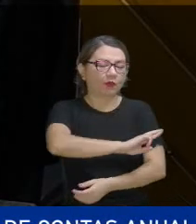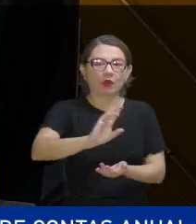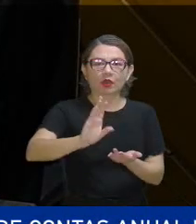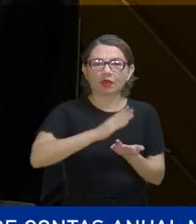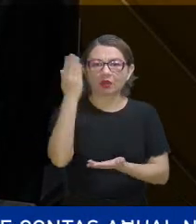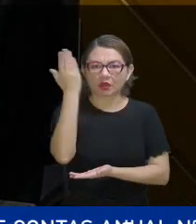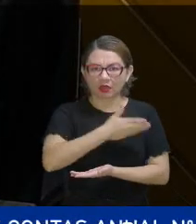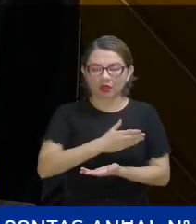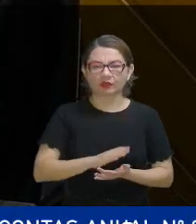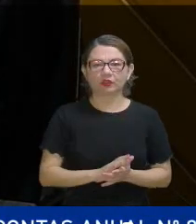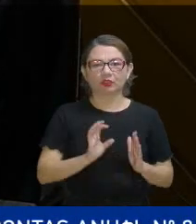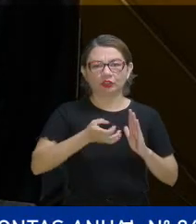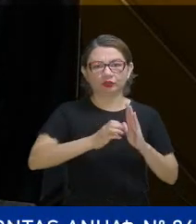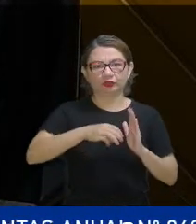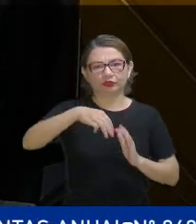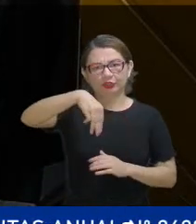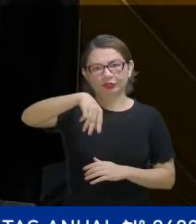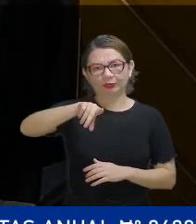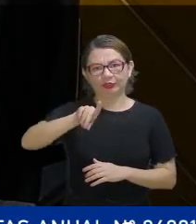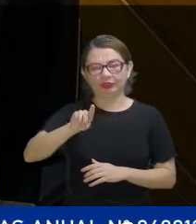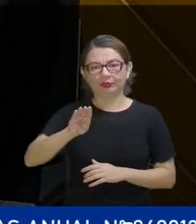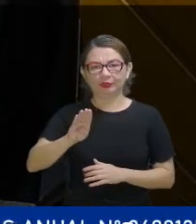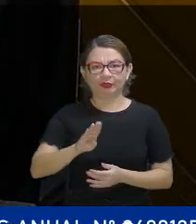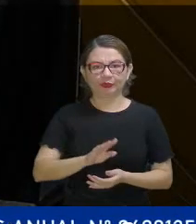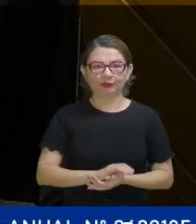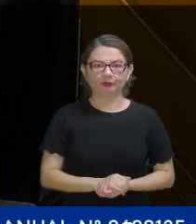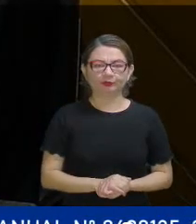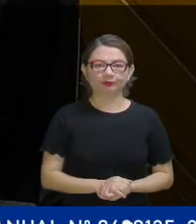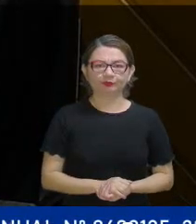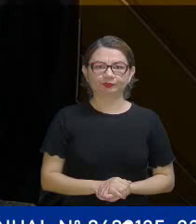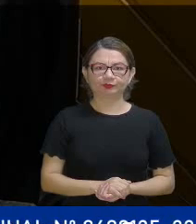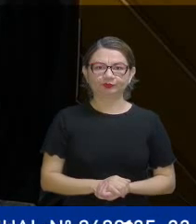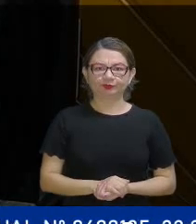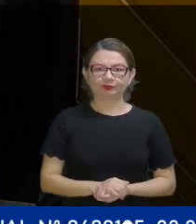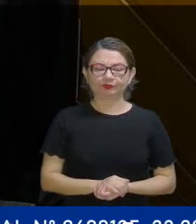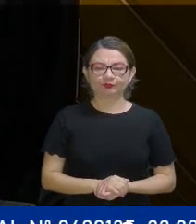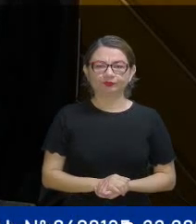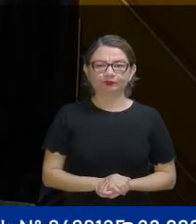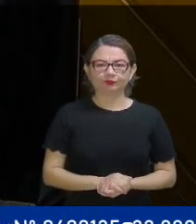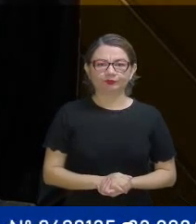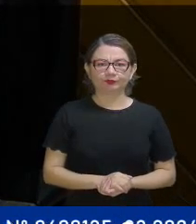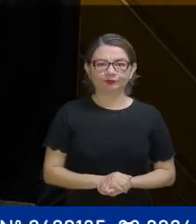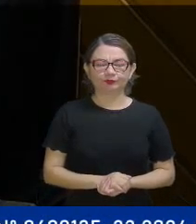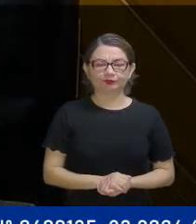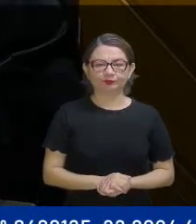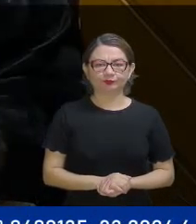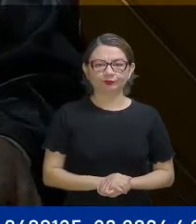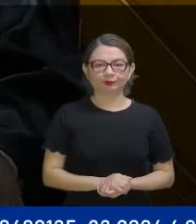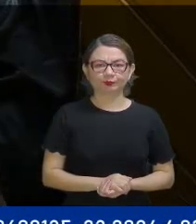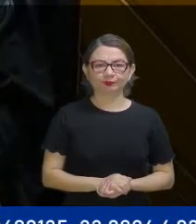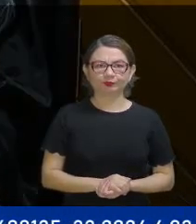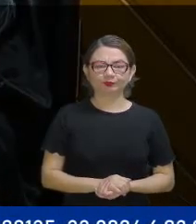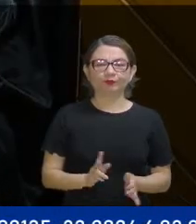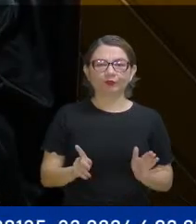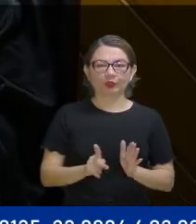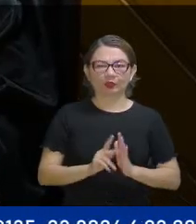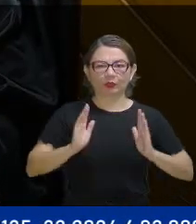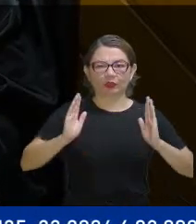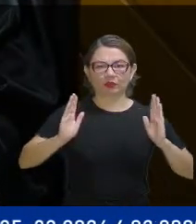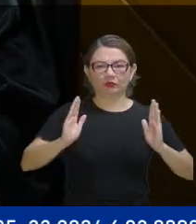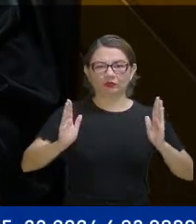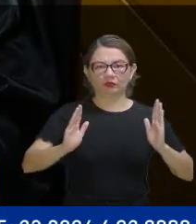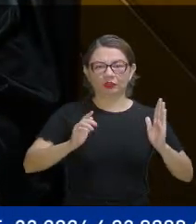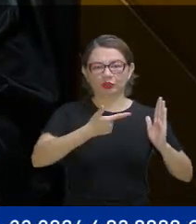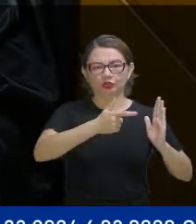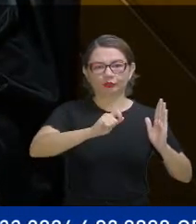desaprovação das contas do Diretório Regional do Movimento Democrático Brasileiro do Amapá, relativo ao exercício